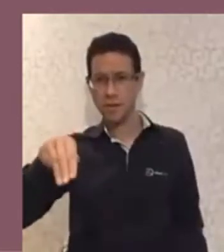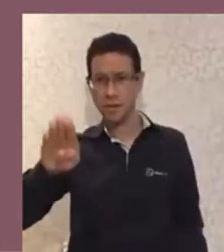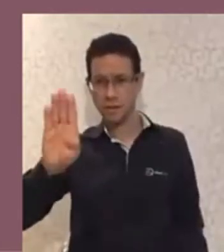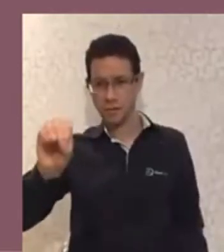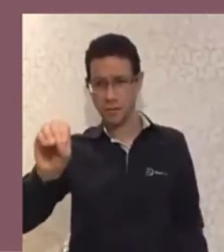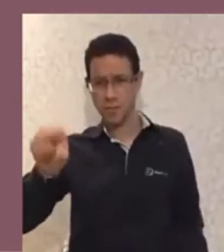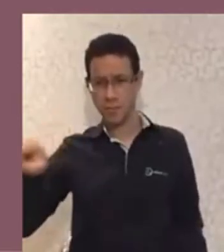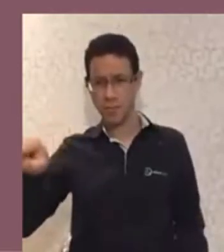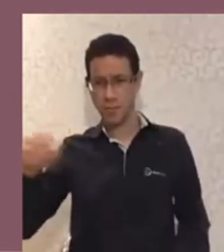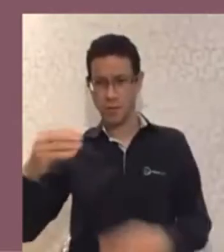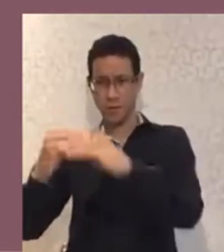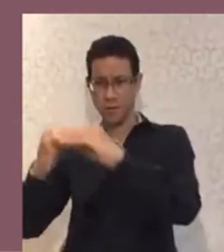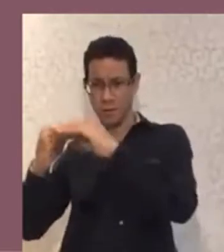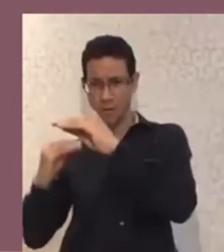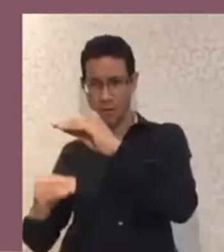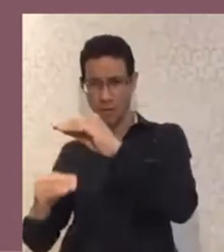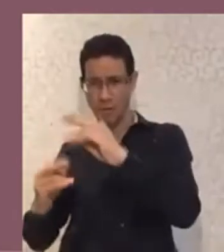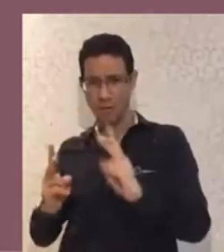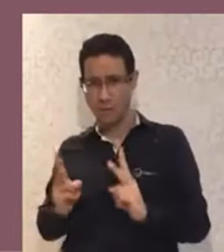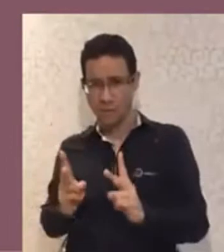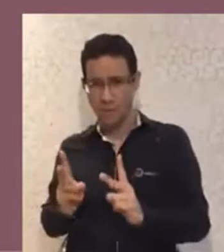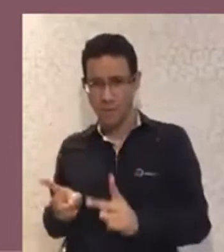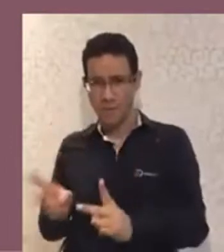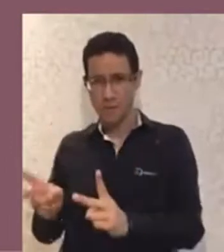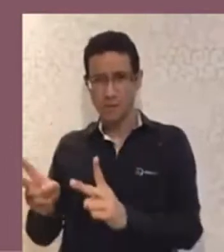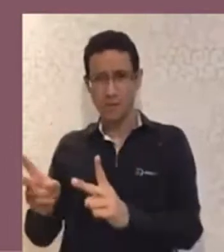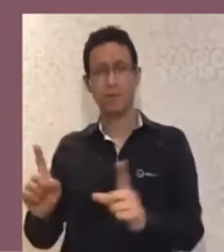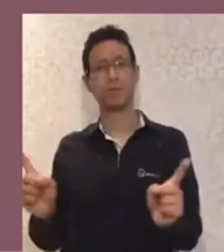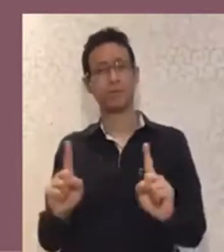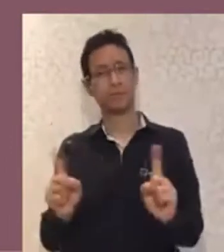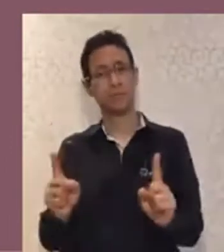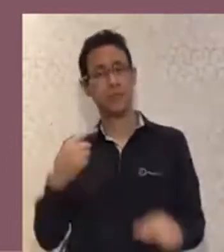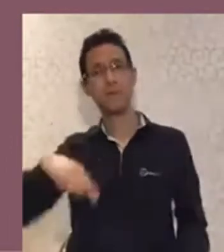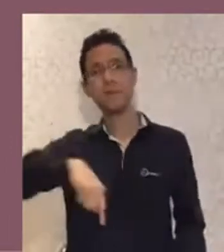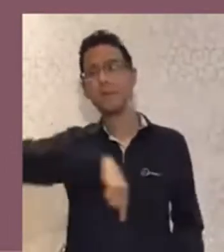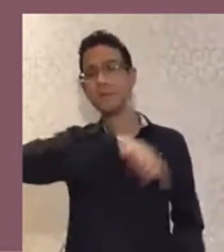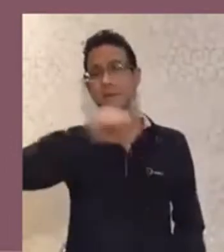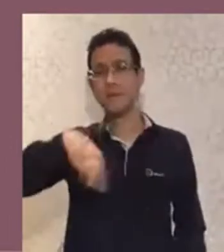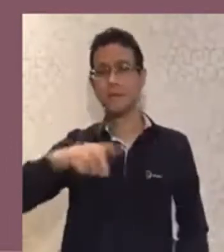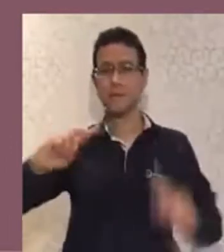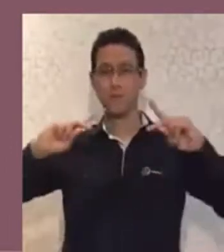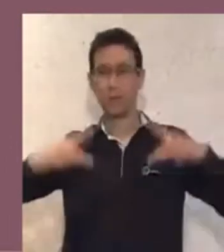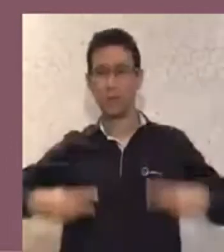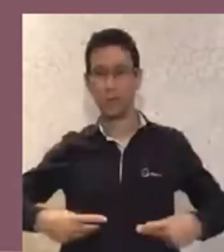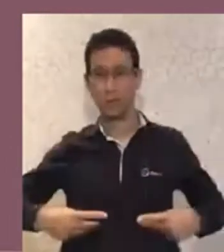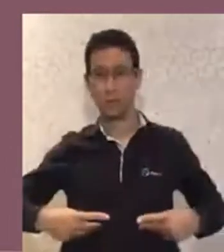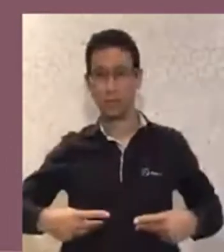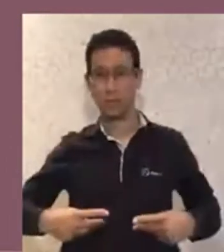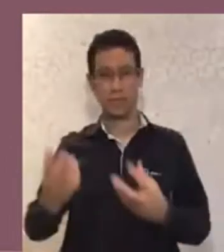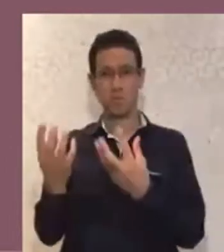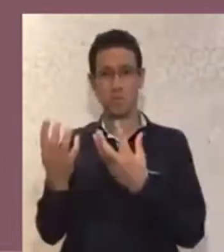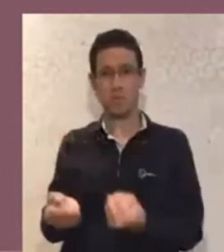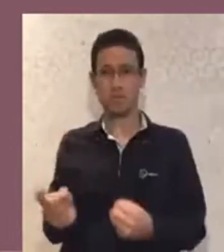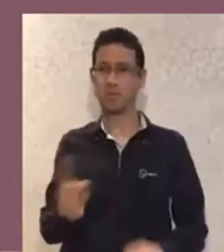não era constante, quer dizer, seres humanos não aceitam